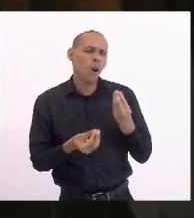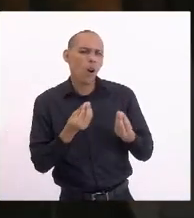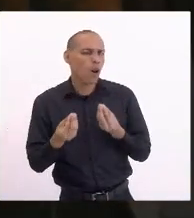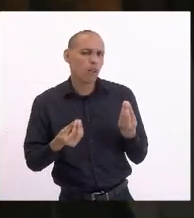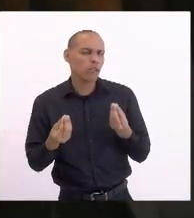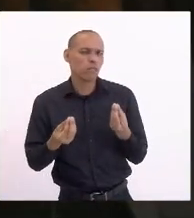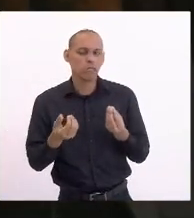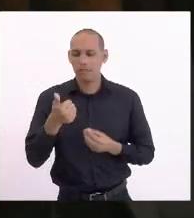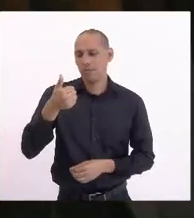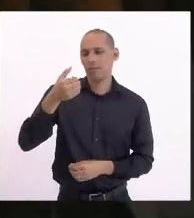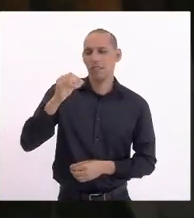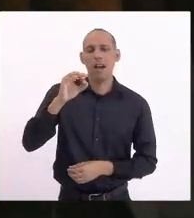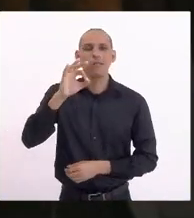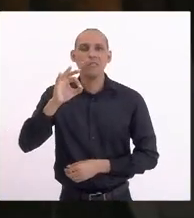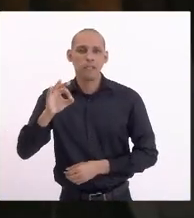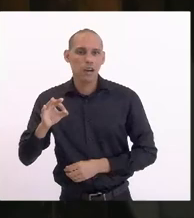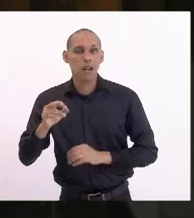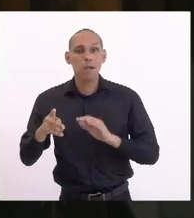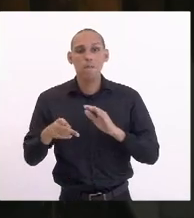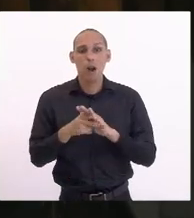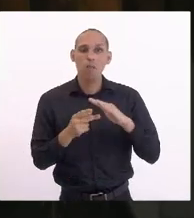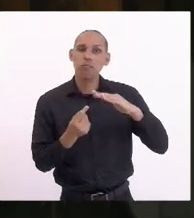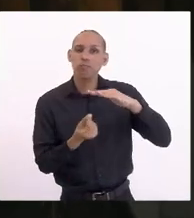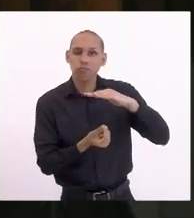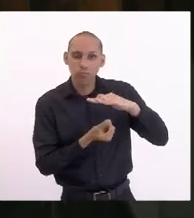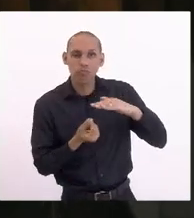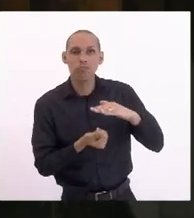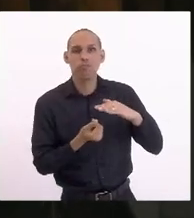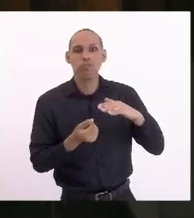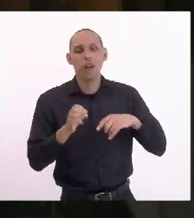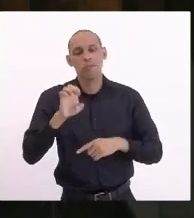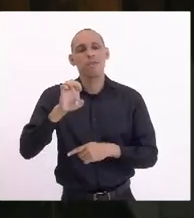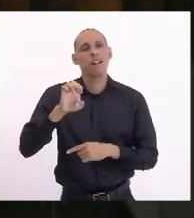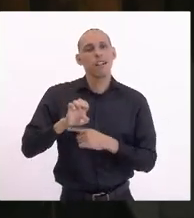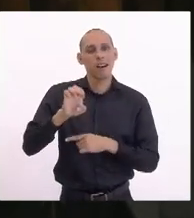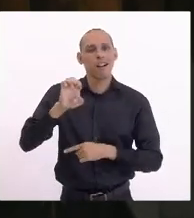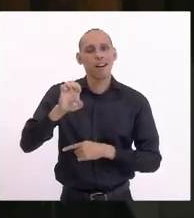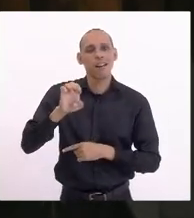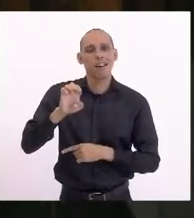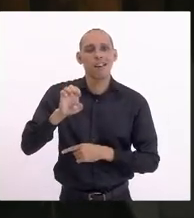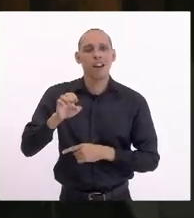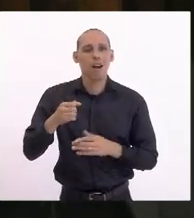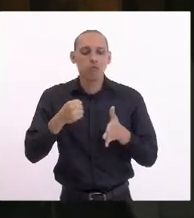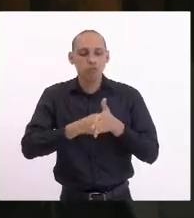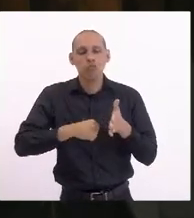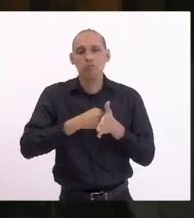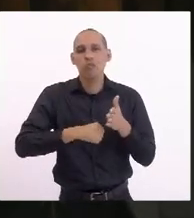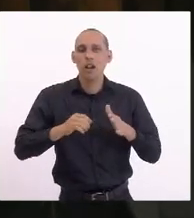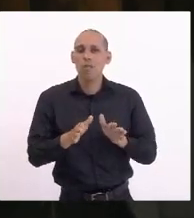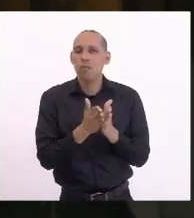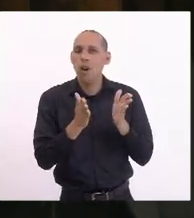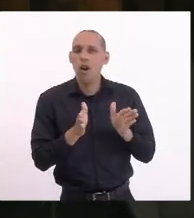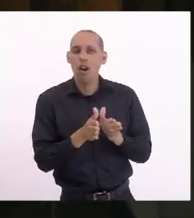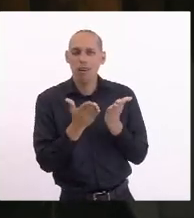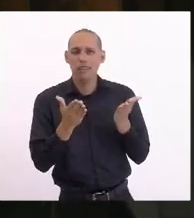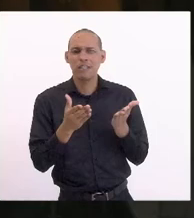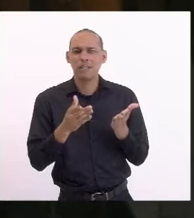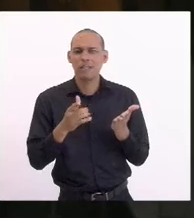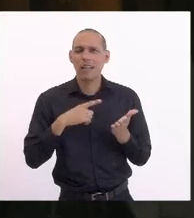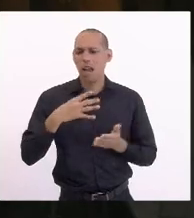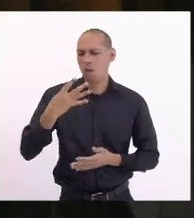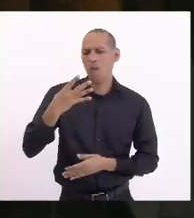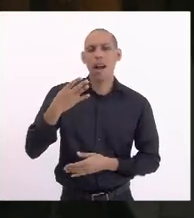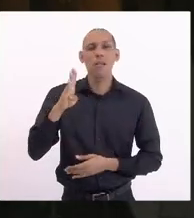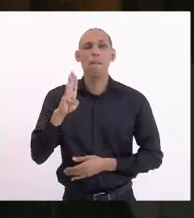10% do Fundo Estadual de Combate à Pobreza, que naquela época estava na ordem de 4 bilhões. Então, teria